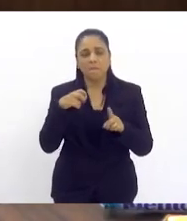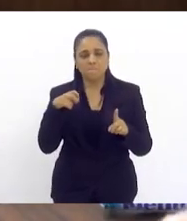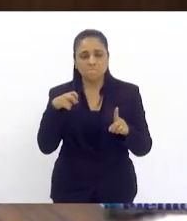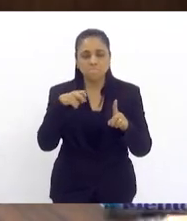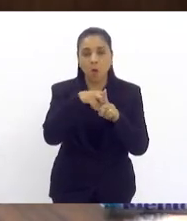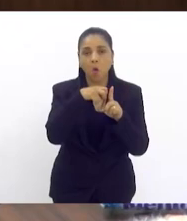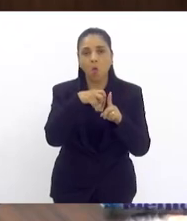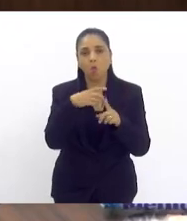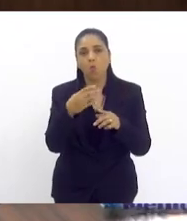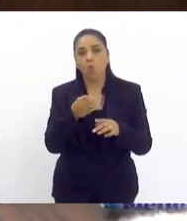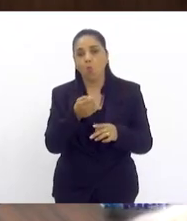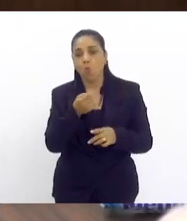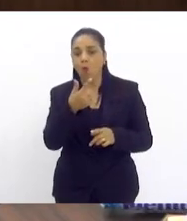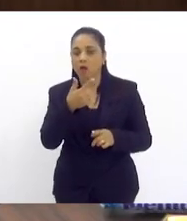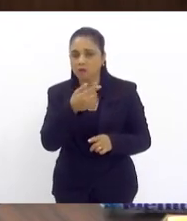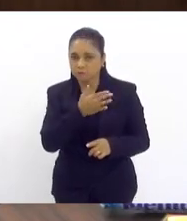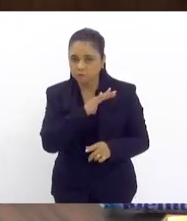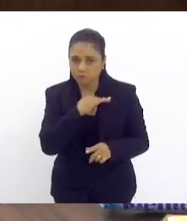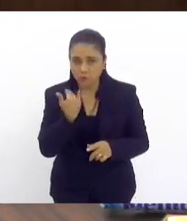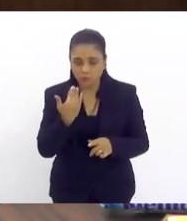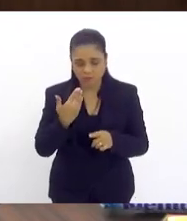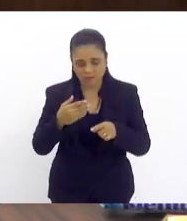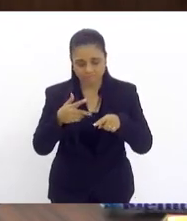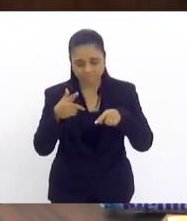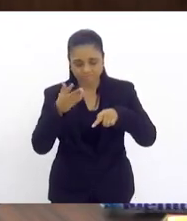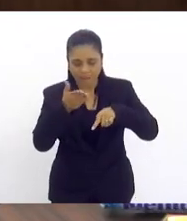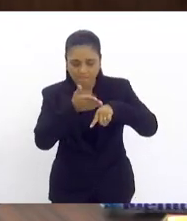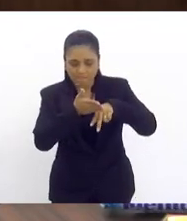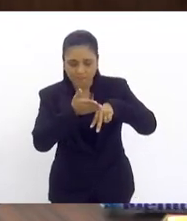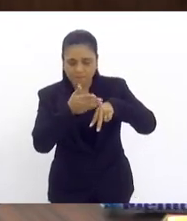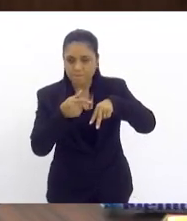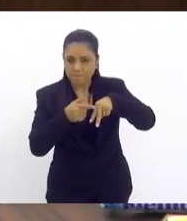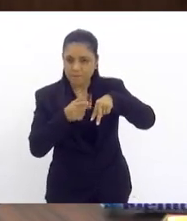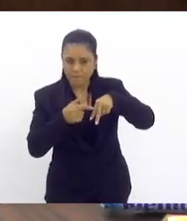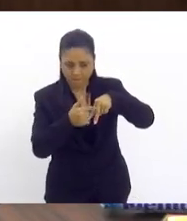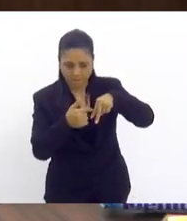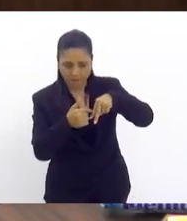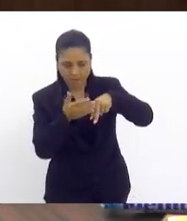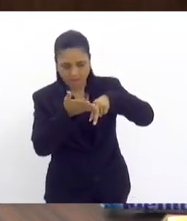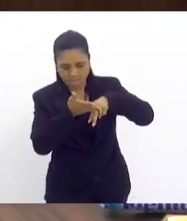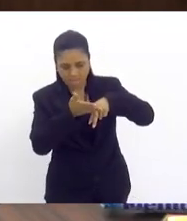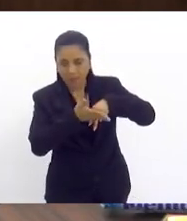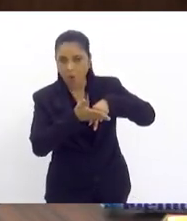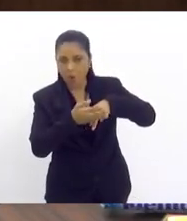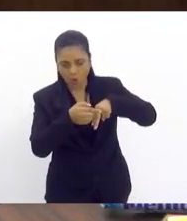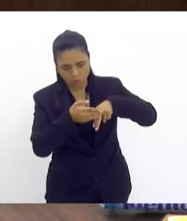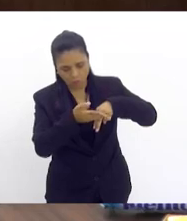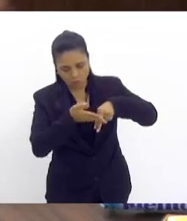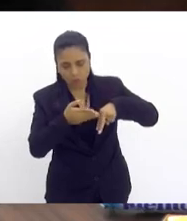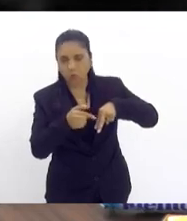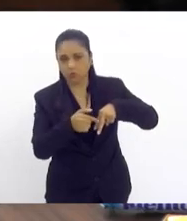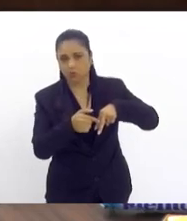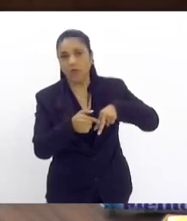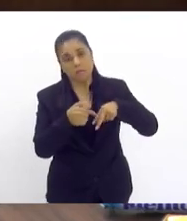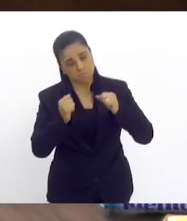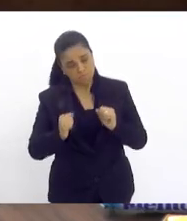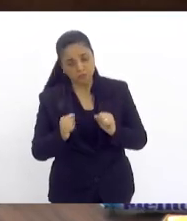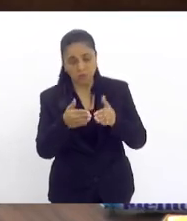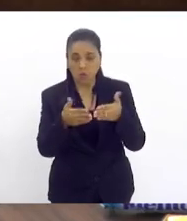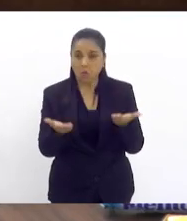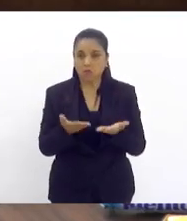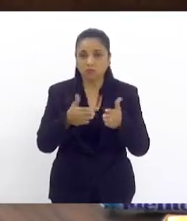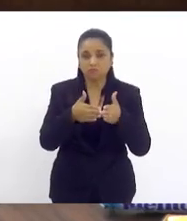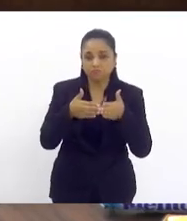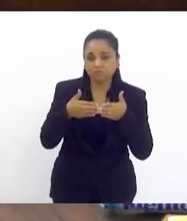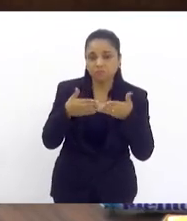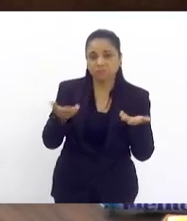sua vida e perdeu uma perna, sua perna esquerda. E ele poderia estar de licença médica e mostrando a força